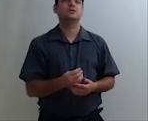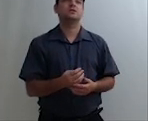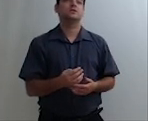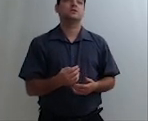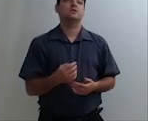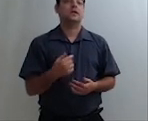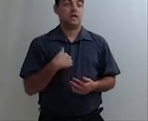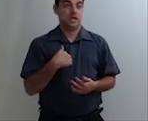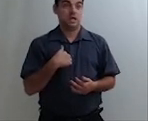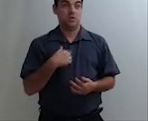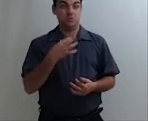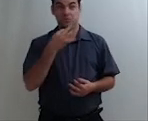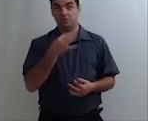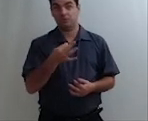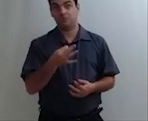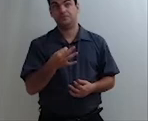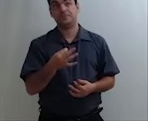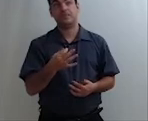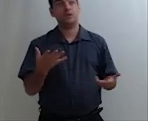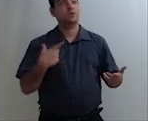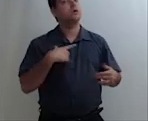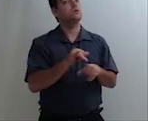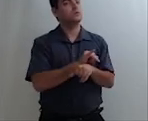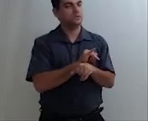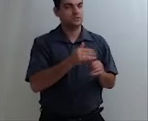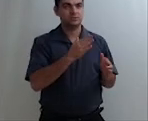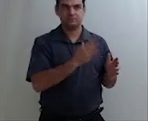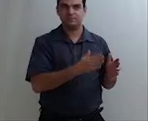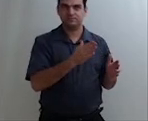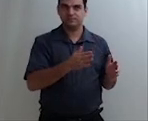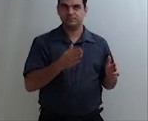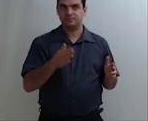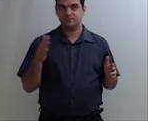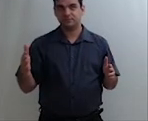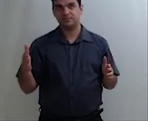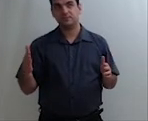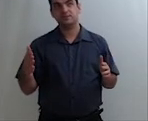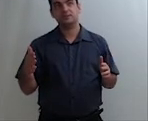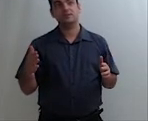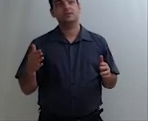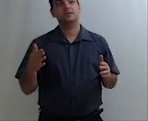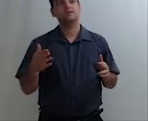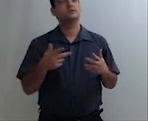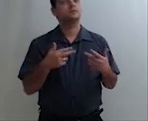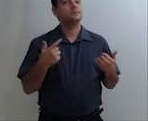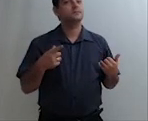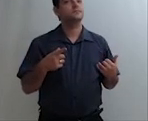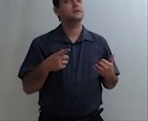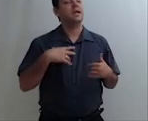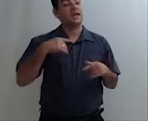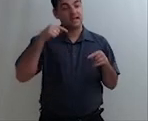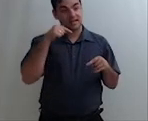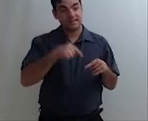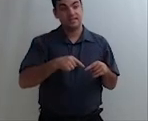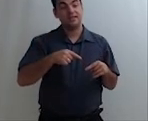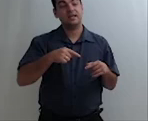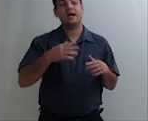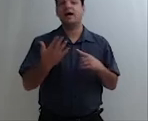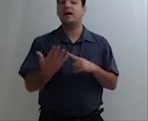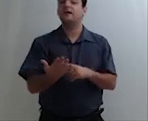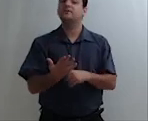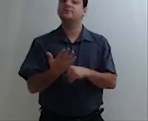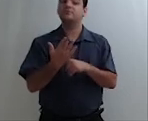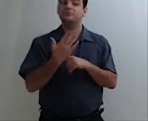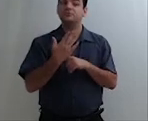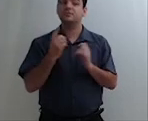as conclusões são de que o descumprimento ao procedimento de identificação de pessoas e coisas reduz a confiabilidade na